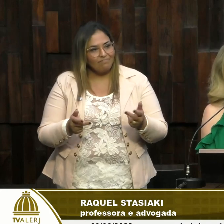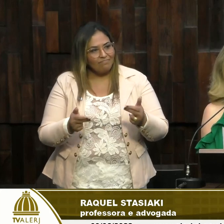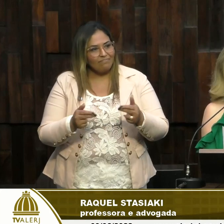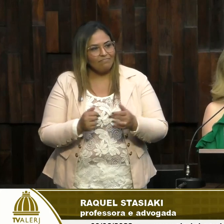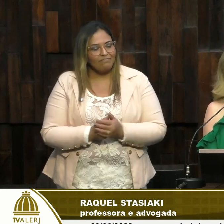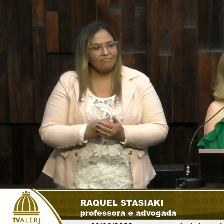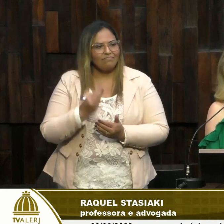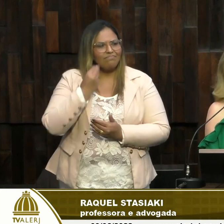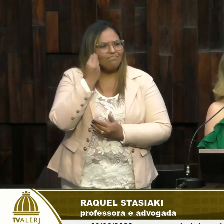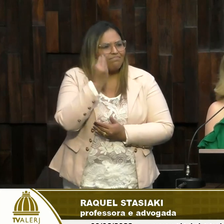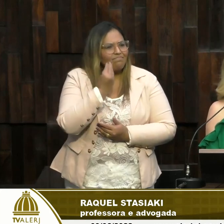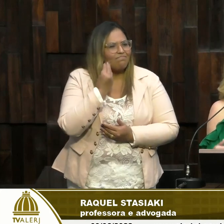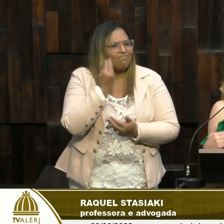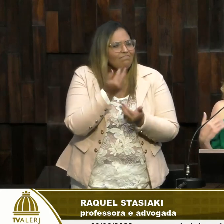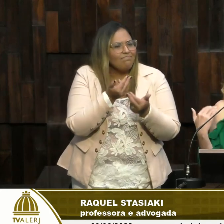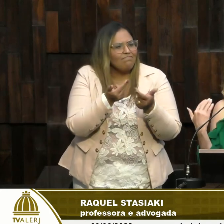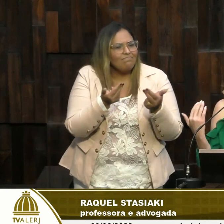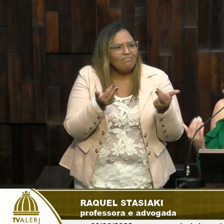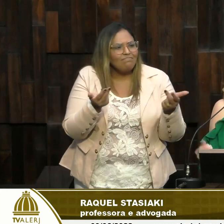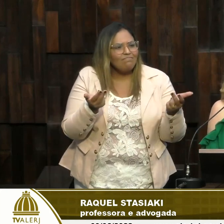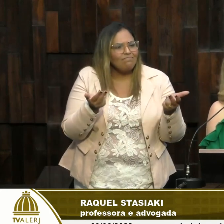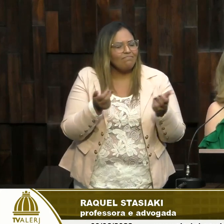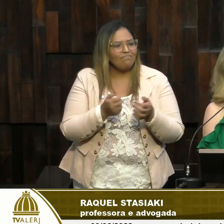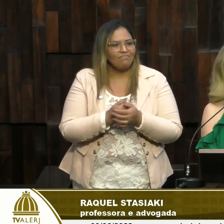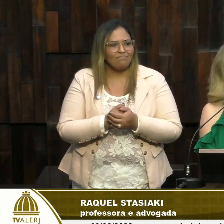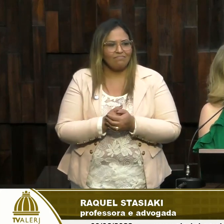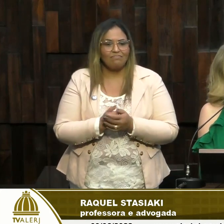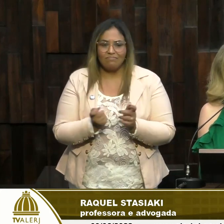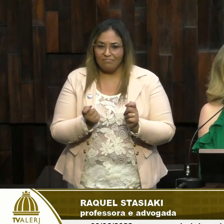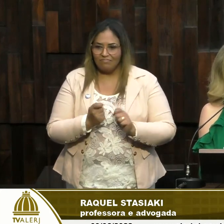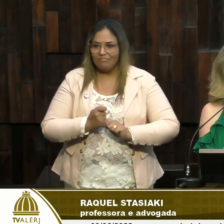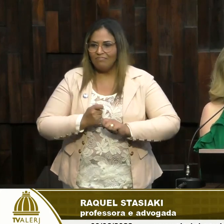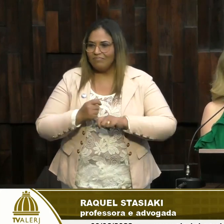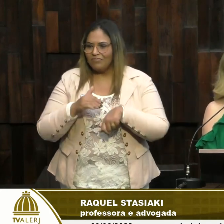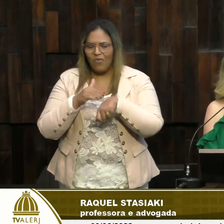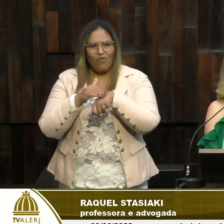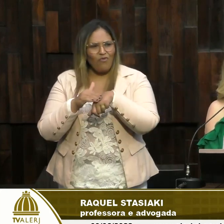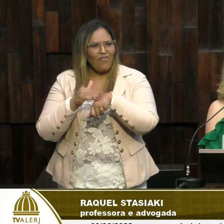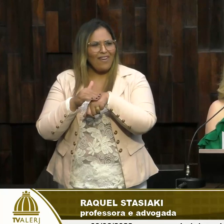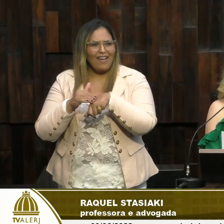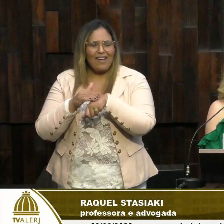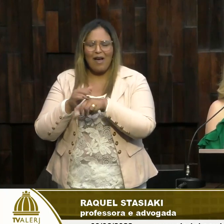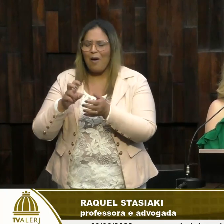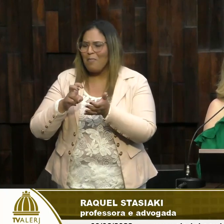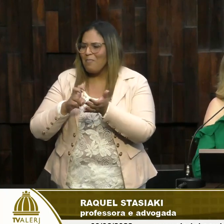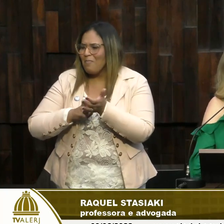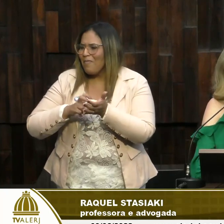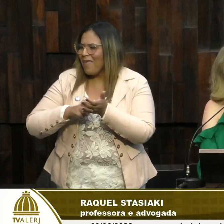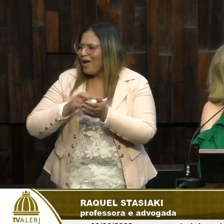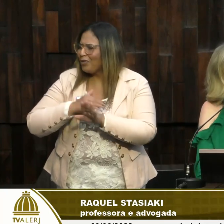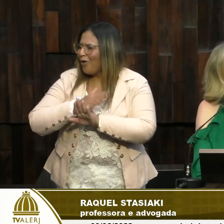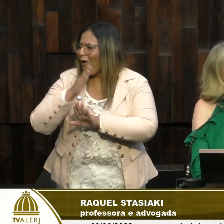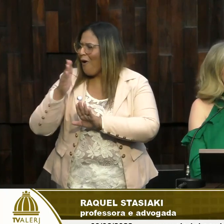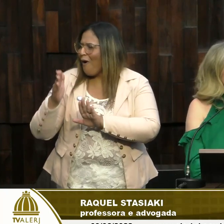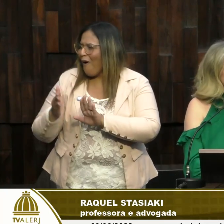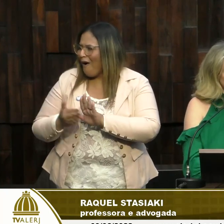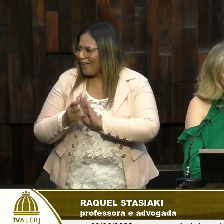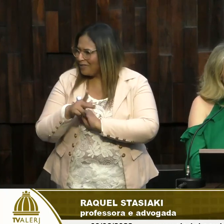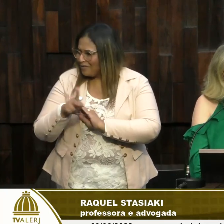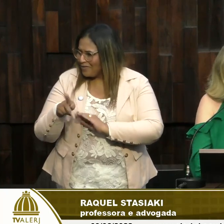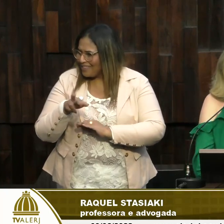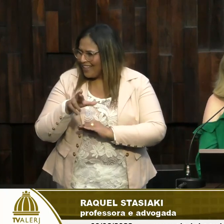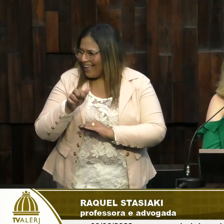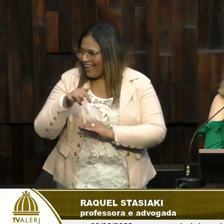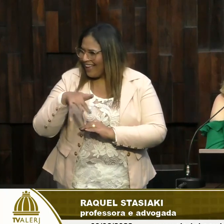muitas experiências. Eu podia falar aqui com vocês assim, a manhã toda, e titia Raquel fala